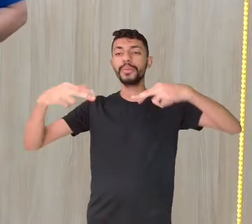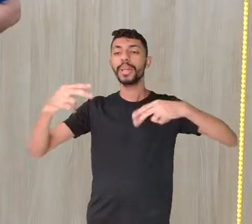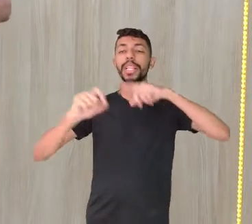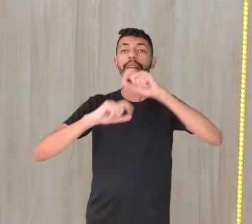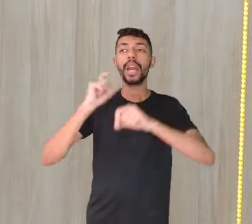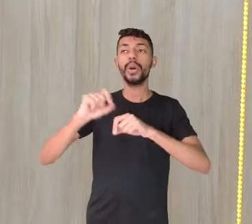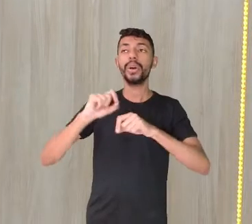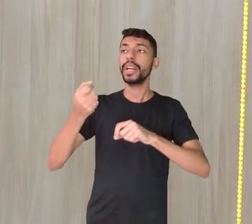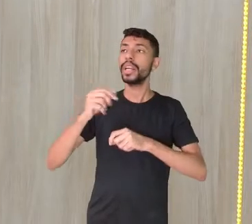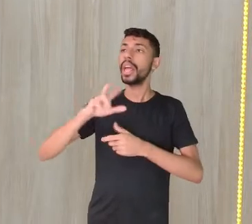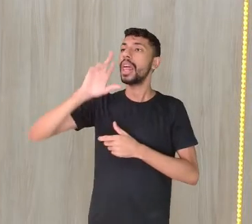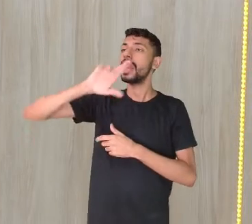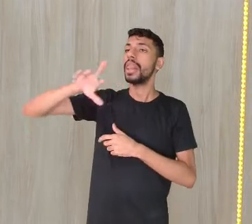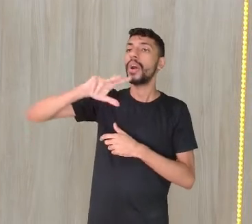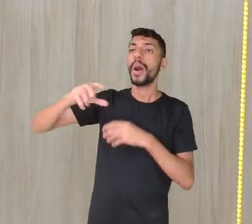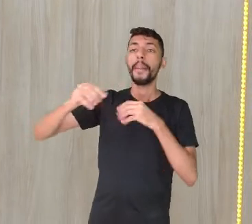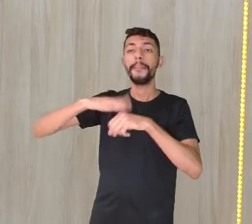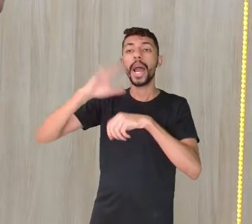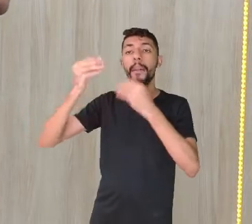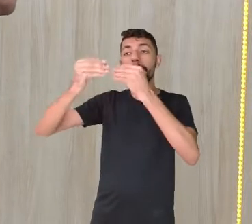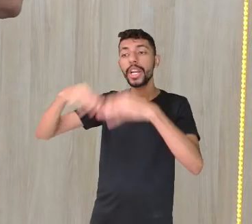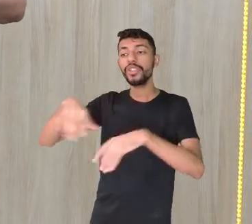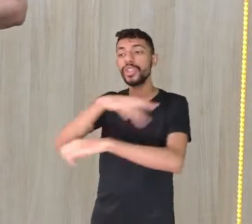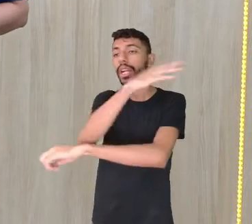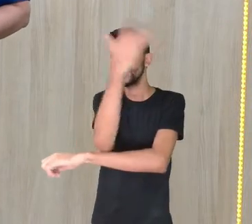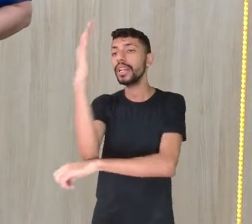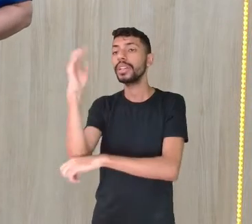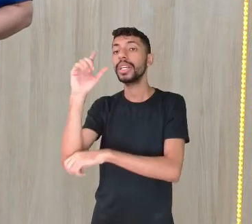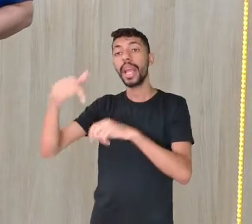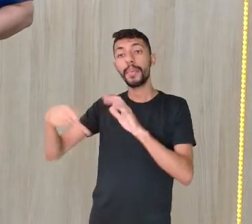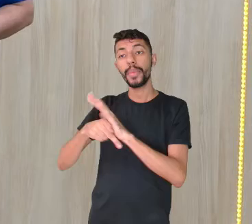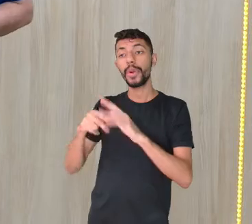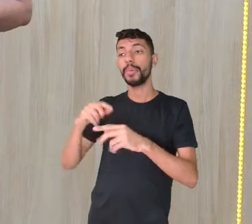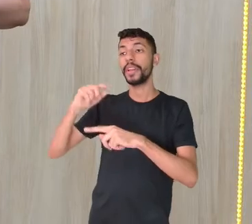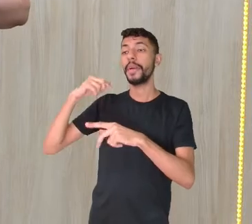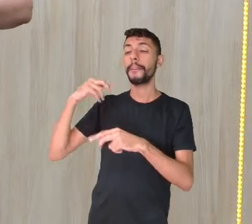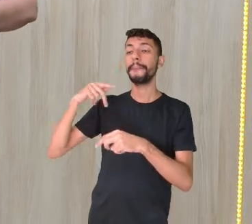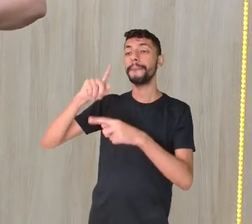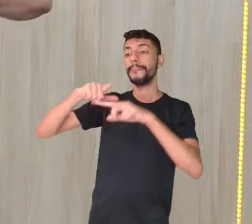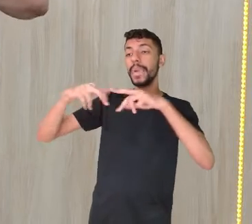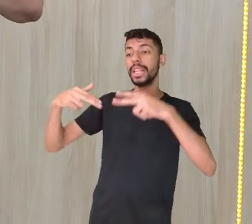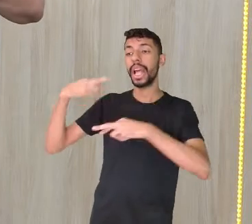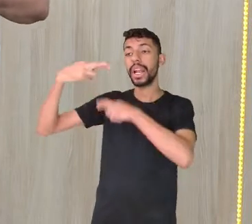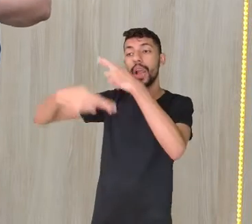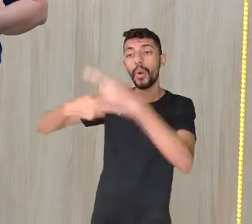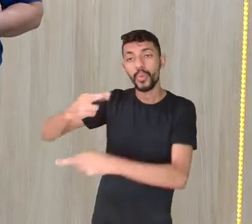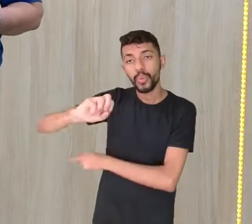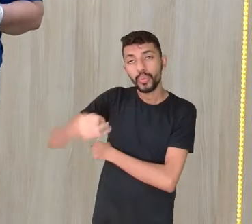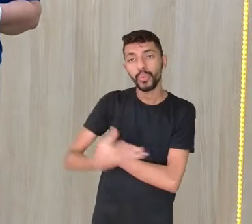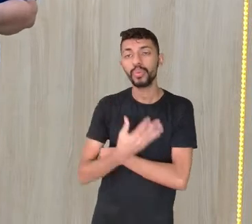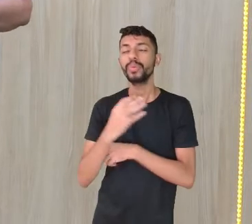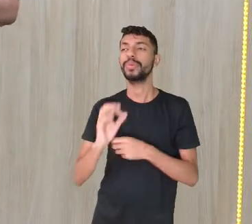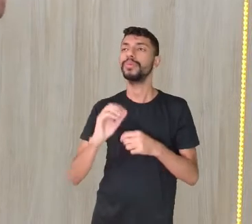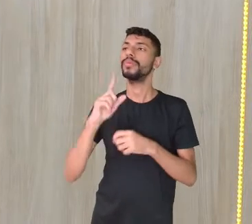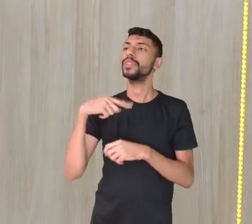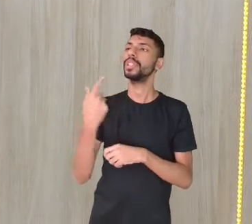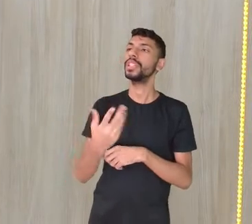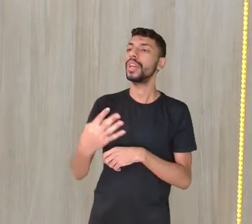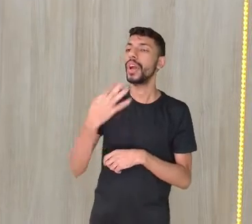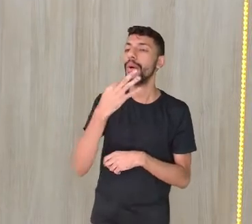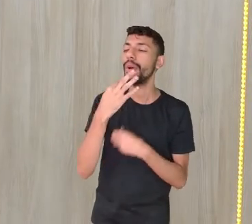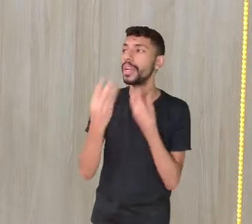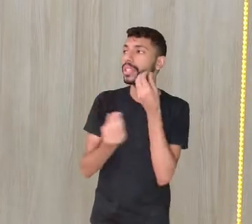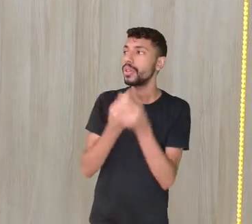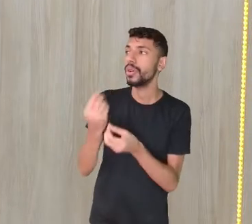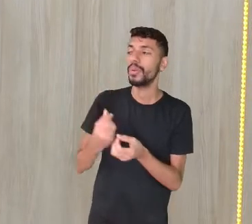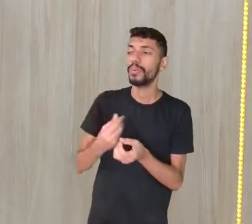degradando, explorando muito aí a natureza, sendo de material reaproveitado. A questão aí de materiais que a gente chama de lixo sólido,